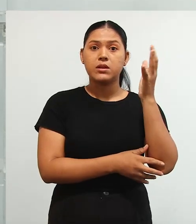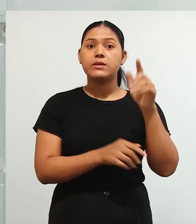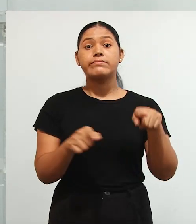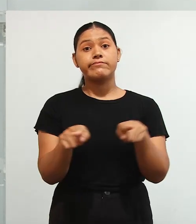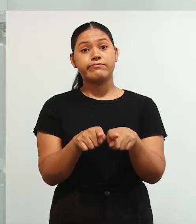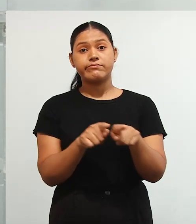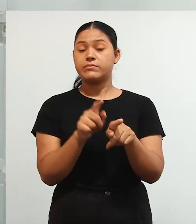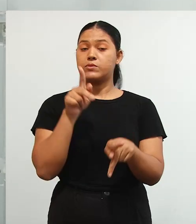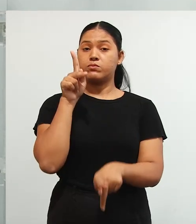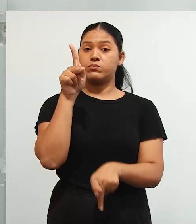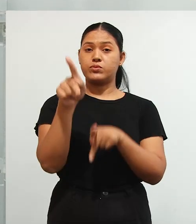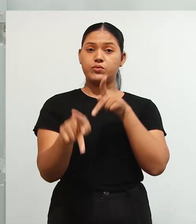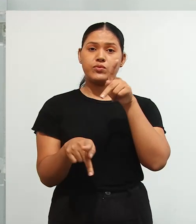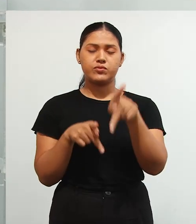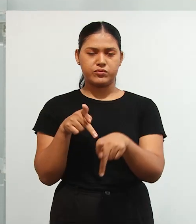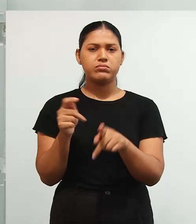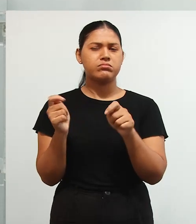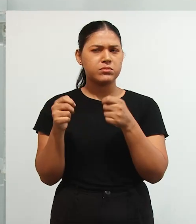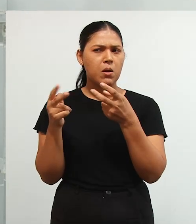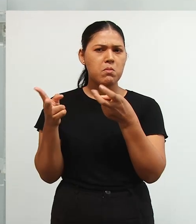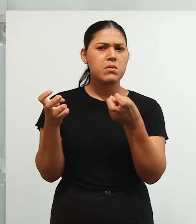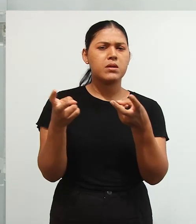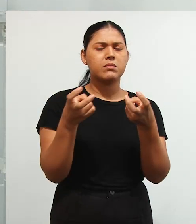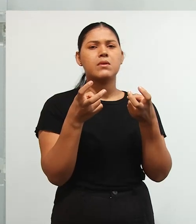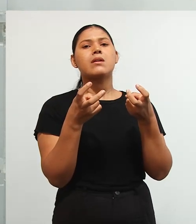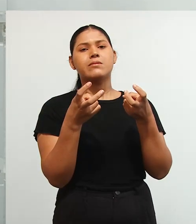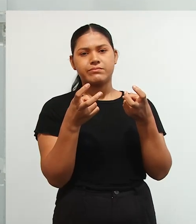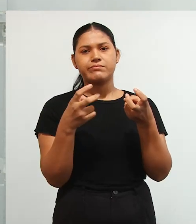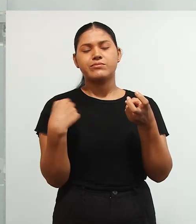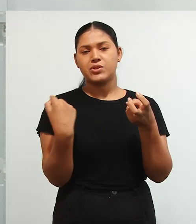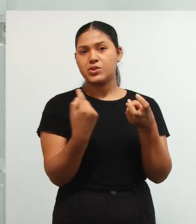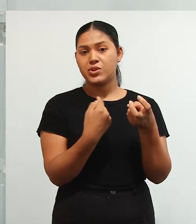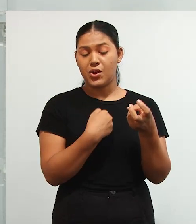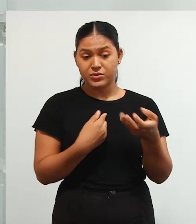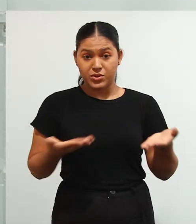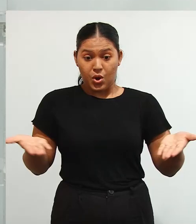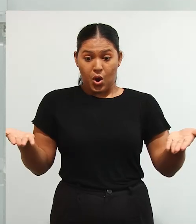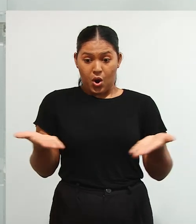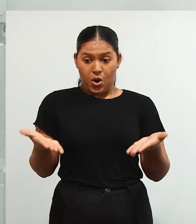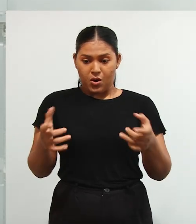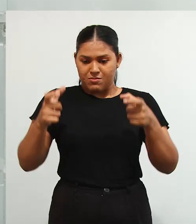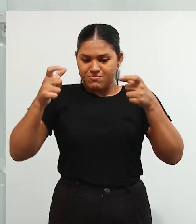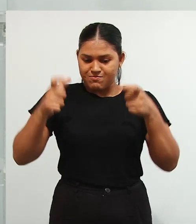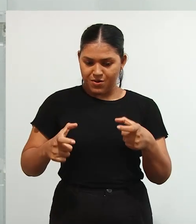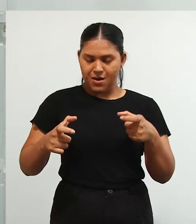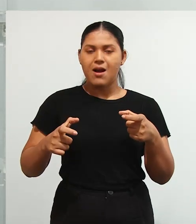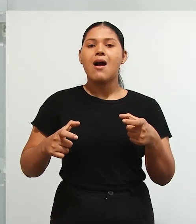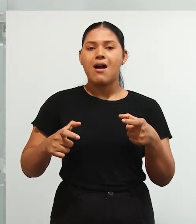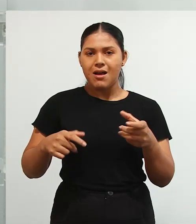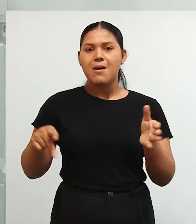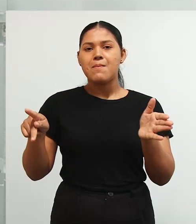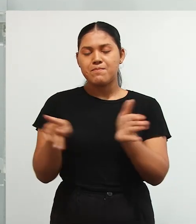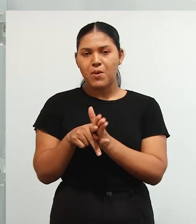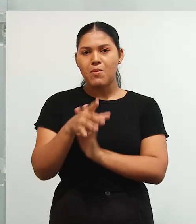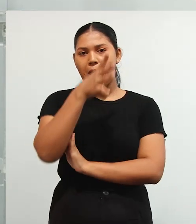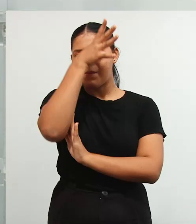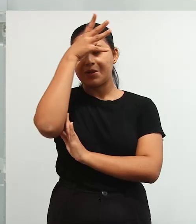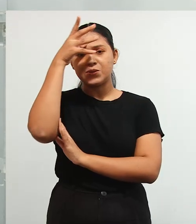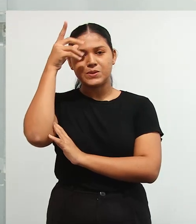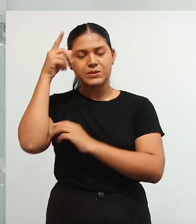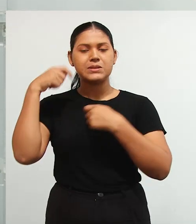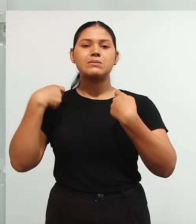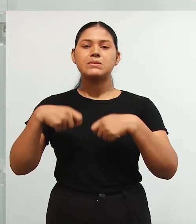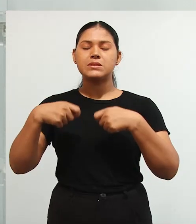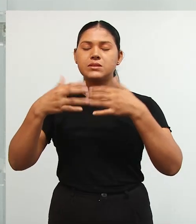afora, né? Então veja que a gente está lidando, né? O local onde nós estamos é um local que merece